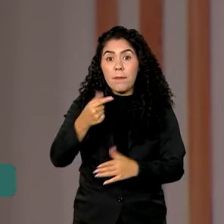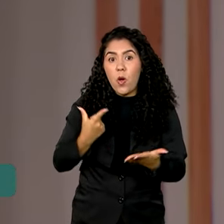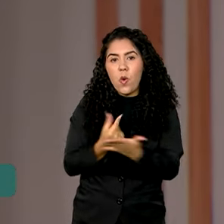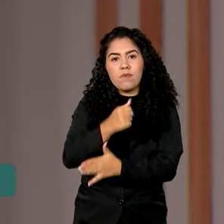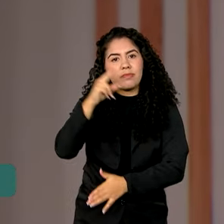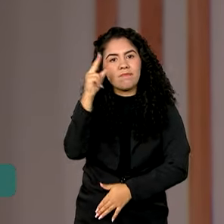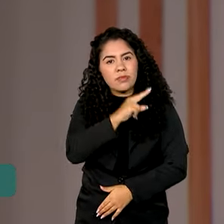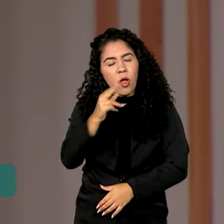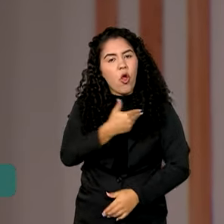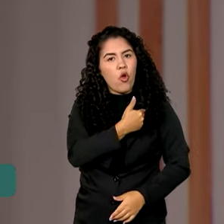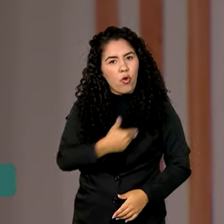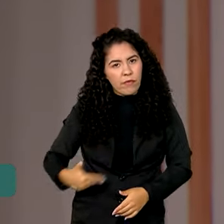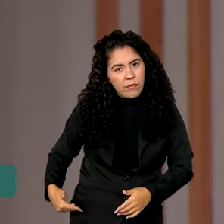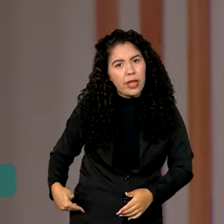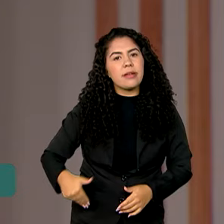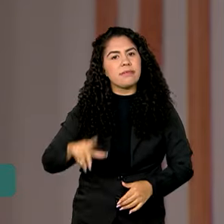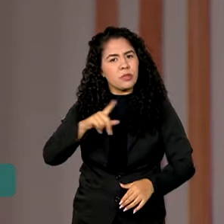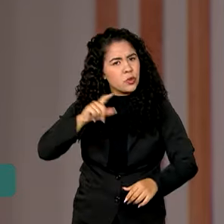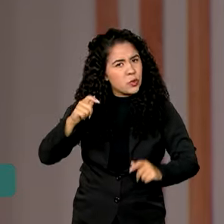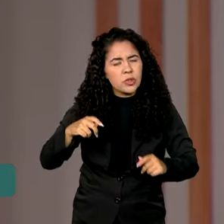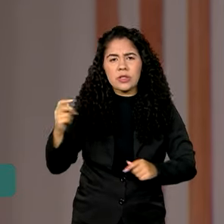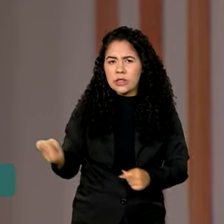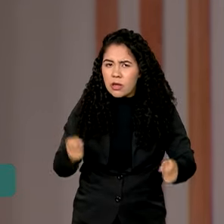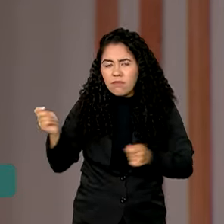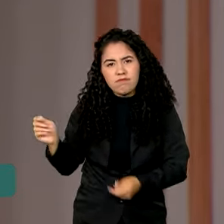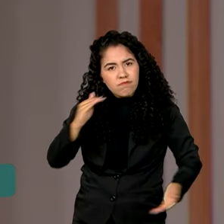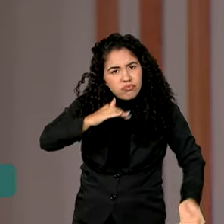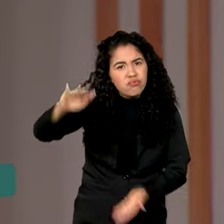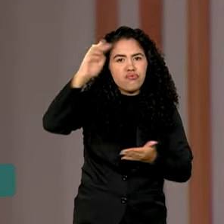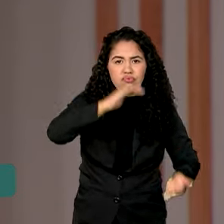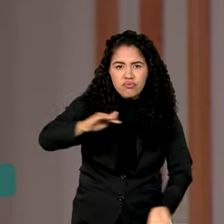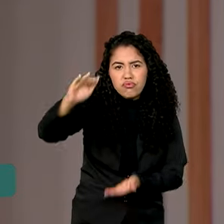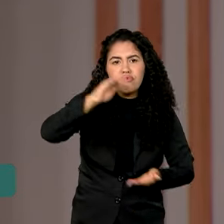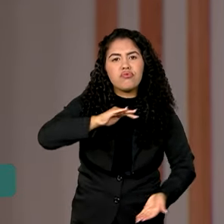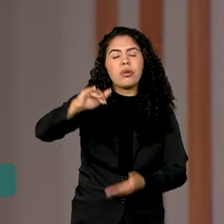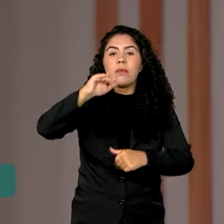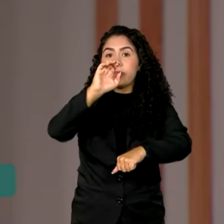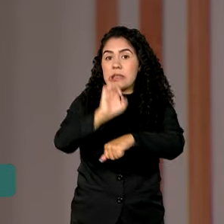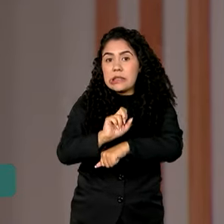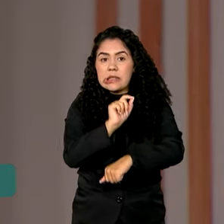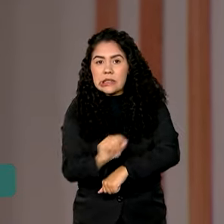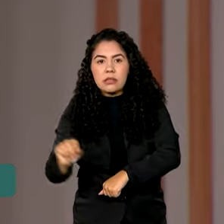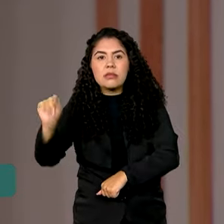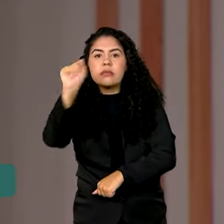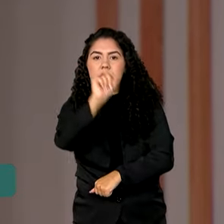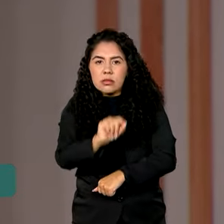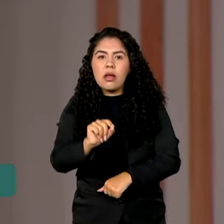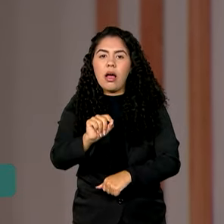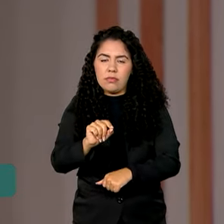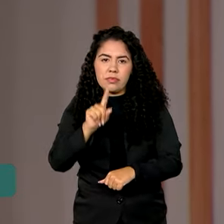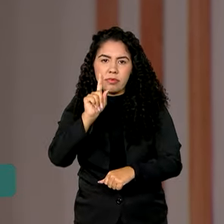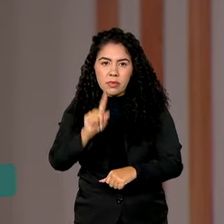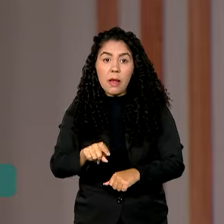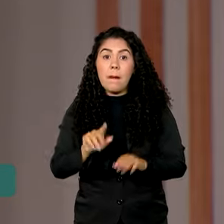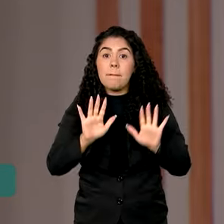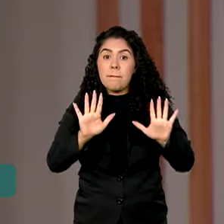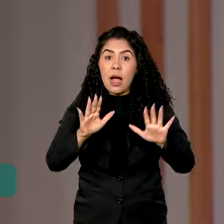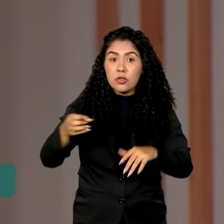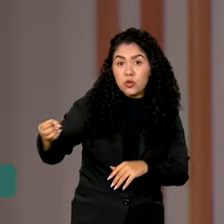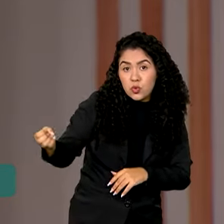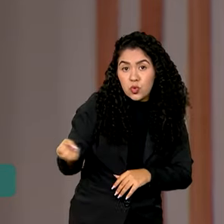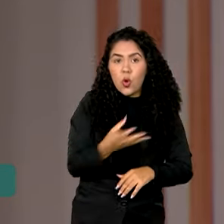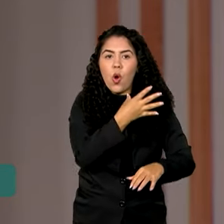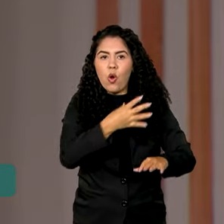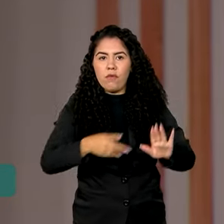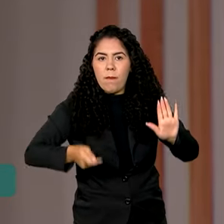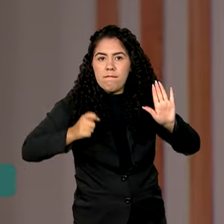O governo tem feito envios regulares de vacinas aos estados, que são responsáveis por abastecer os municípios. Um novo